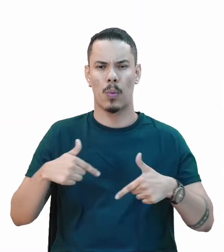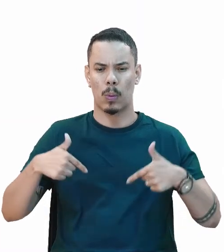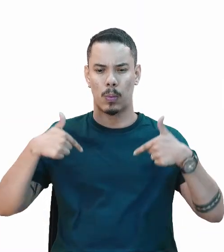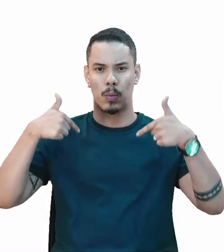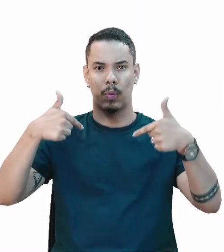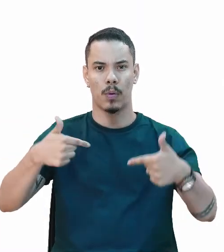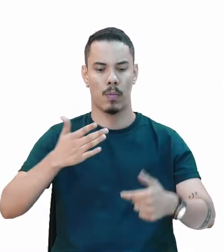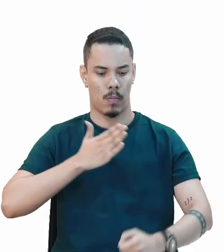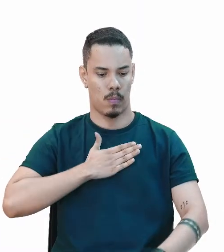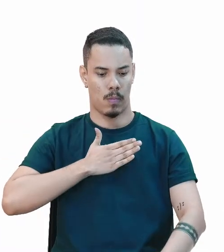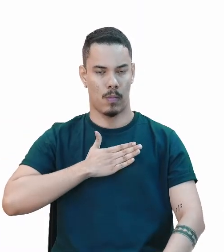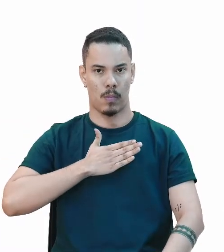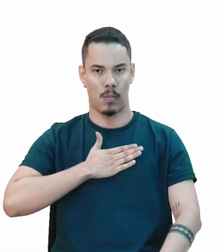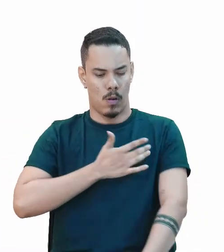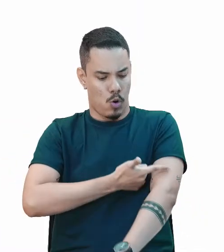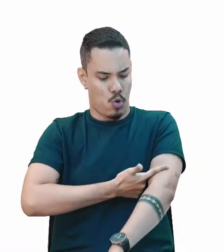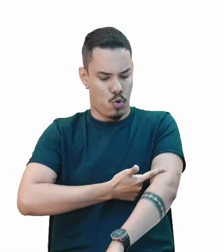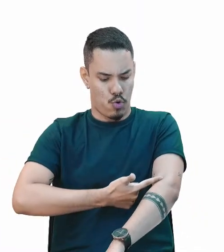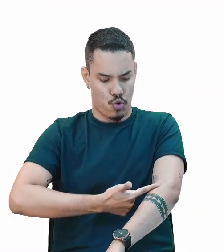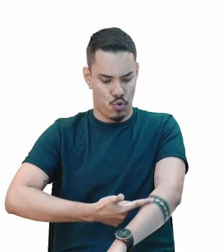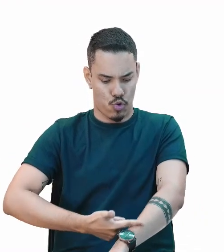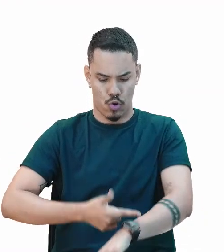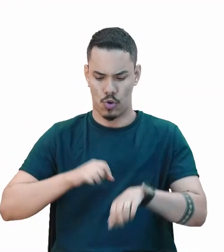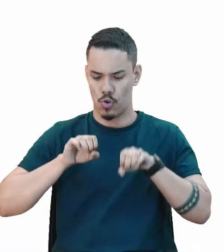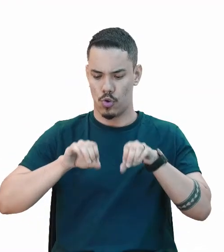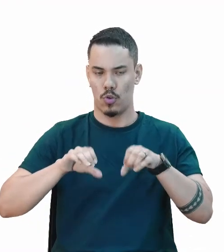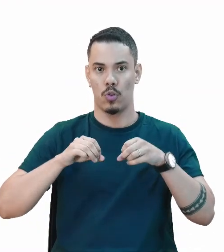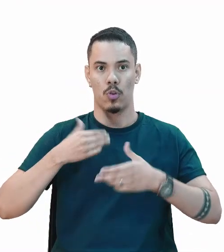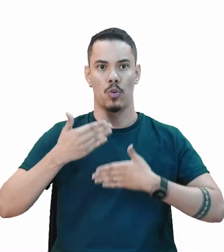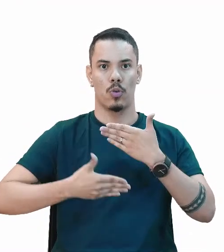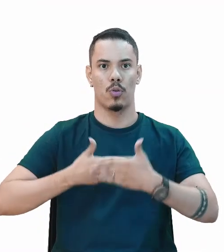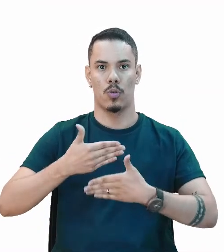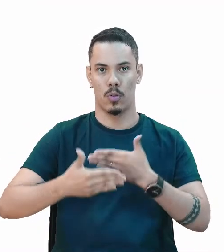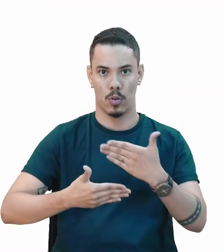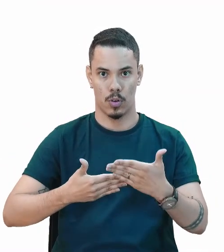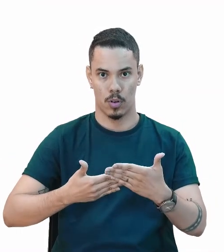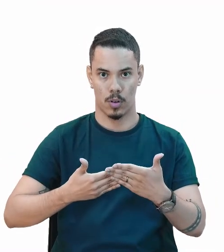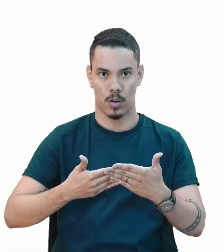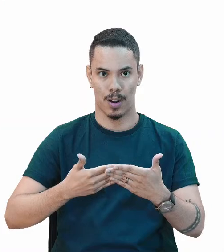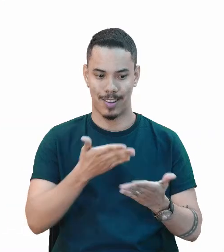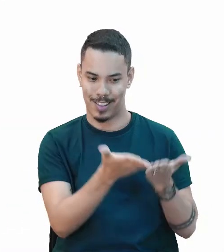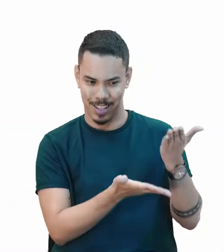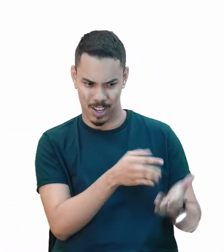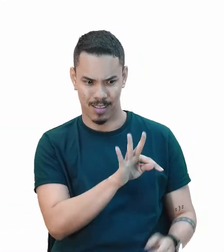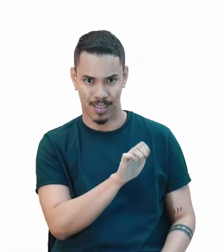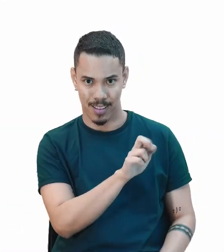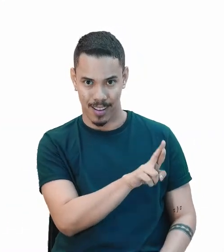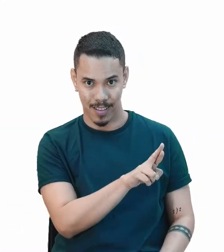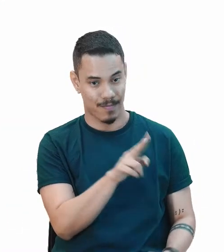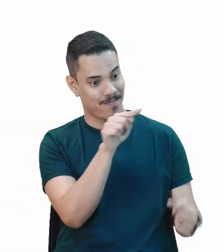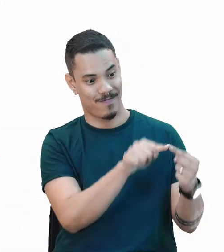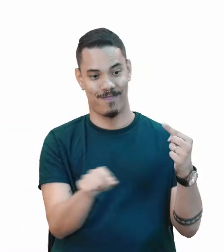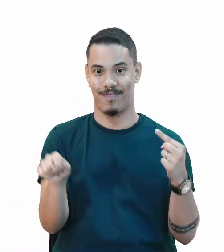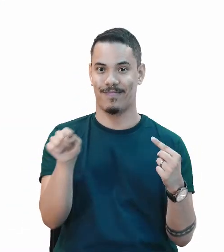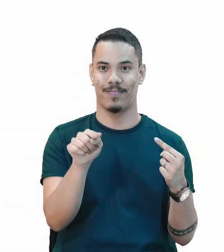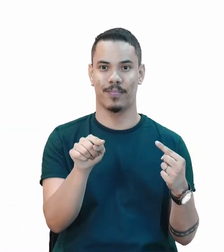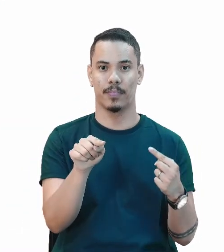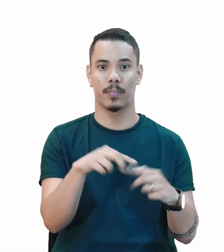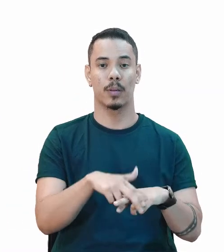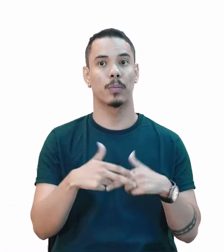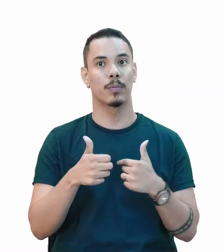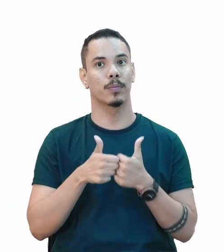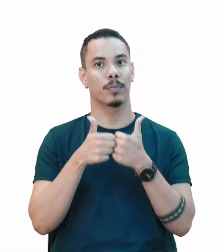minha educação o tempo que teria dedicado ao tear? Ou seja, de acordo